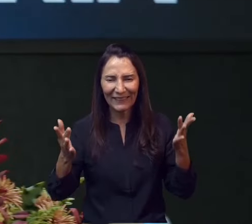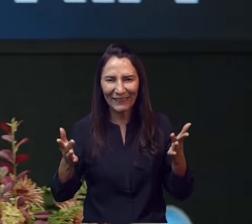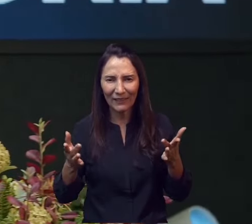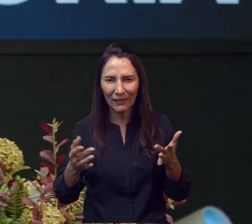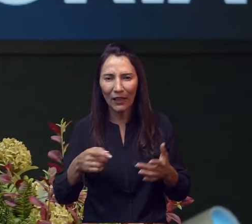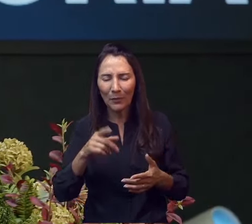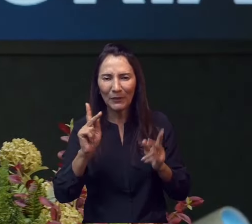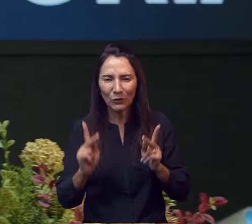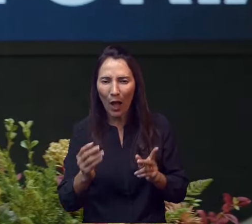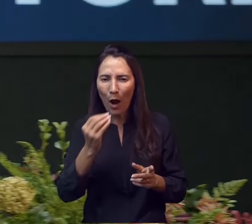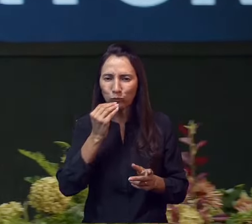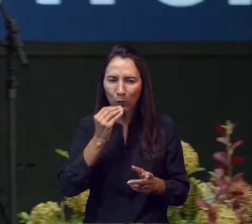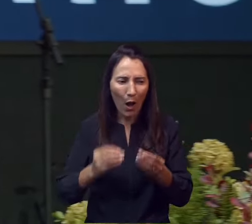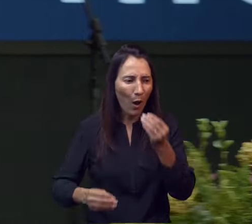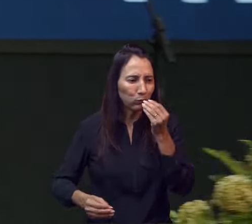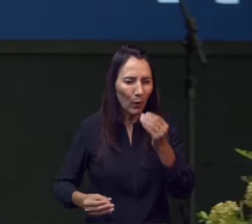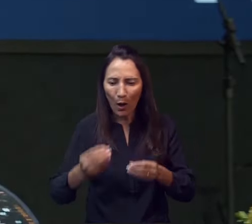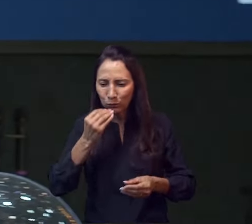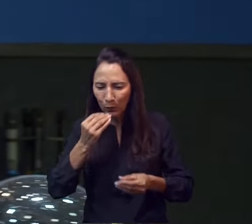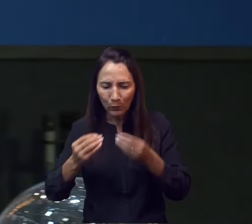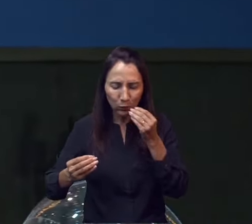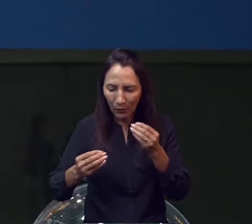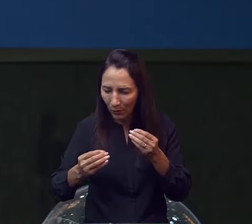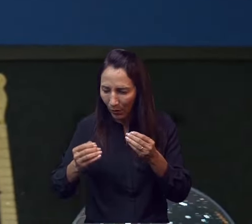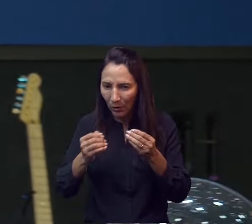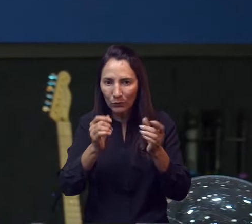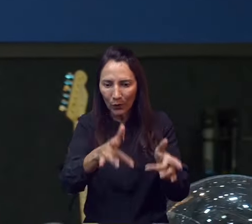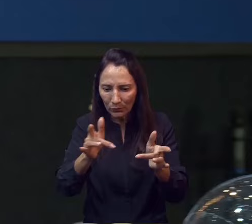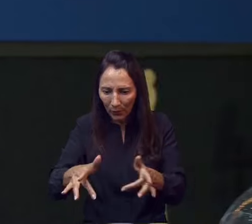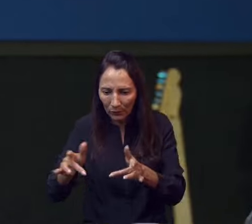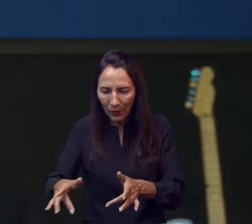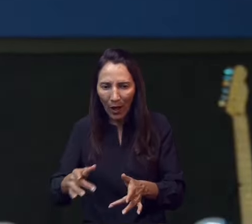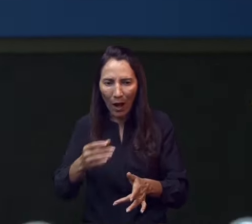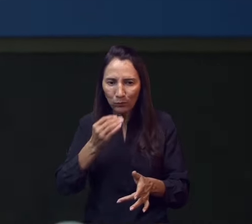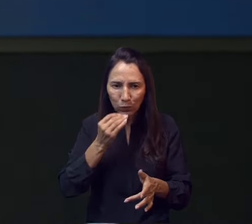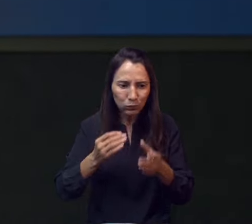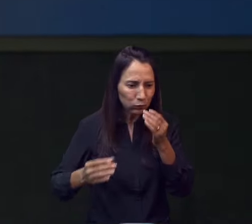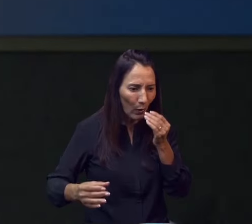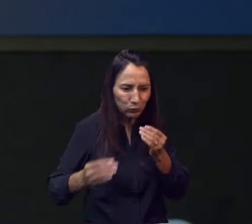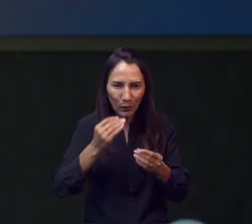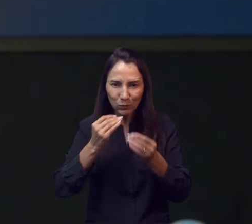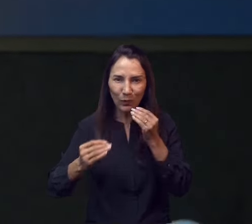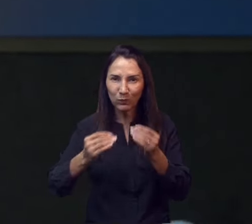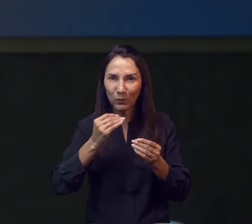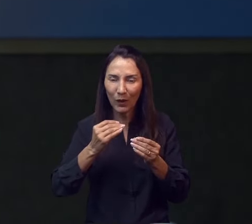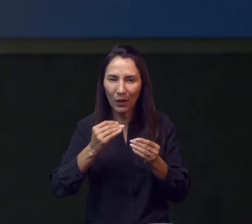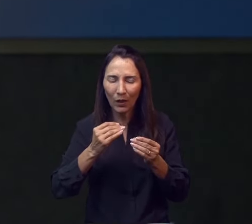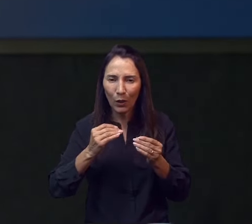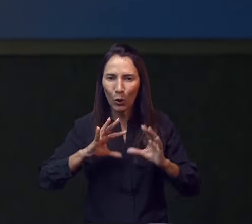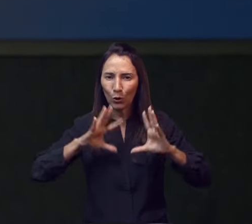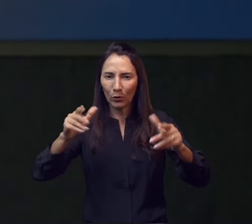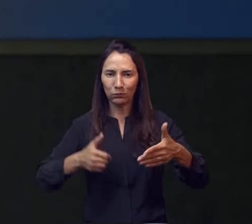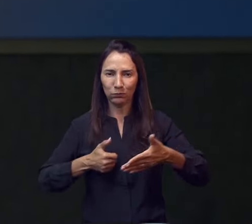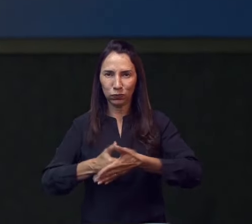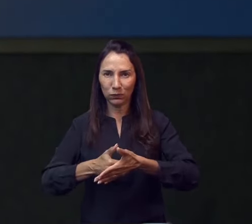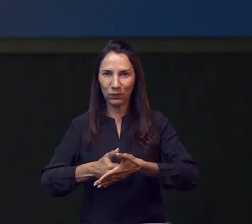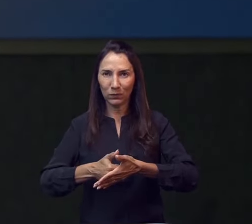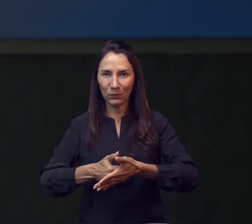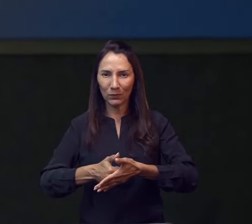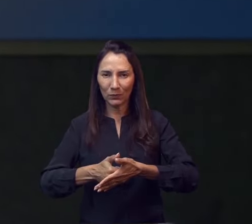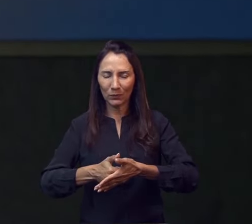mais come rapaz come come meu chapa e vamos embora e come peixe come pão e come peixe quando tava todo mundo saciado